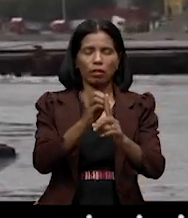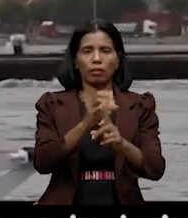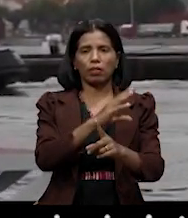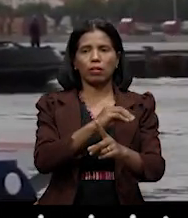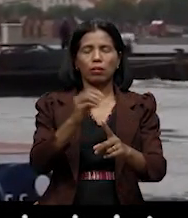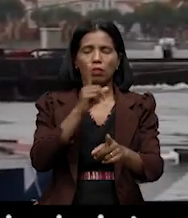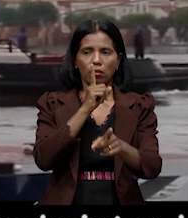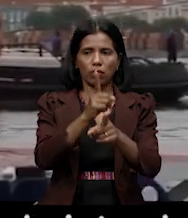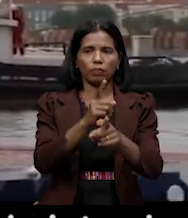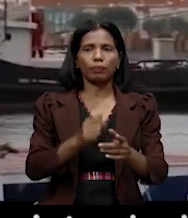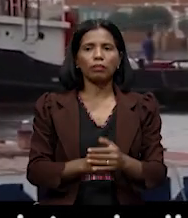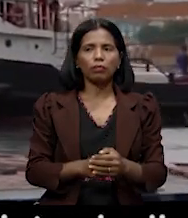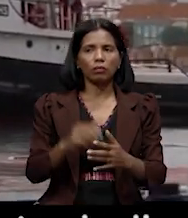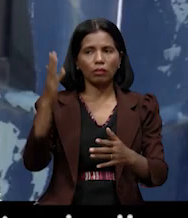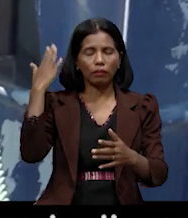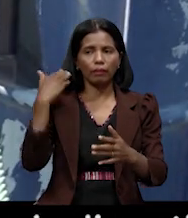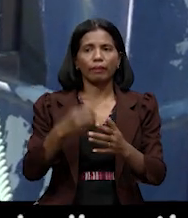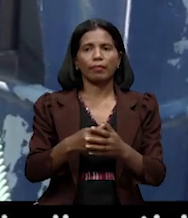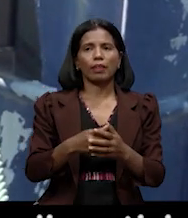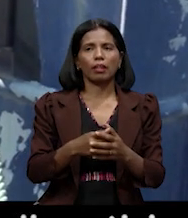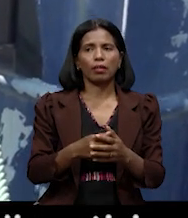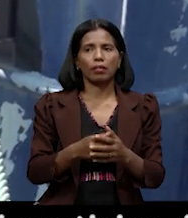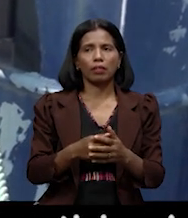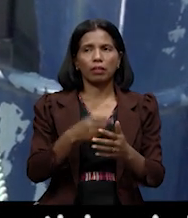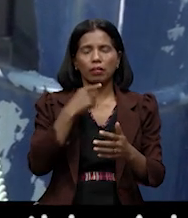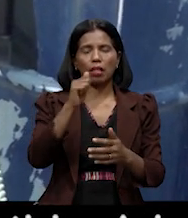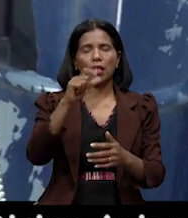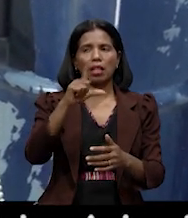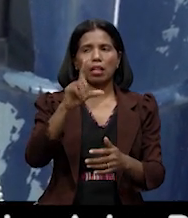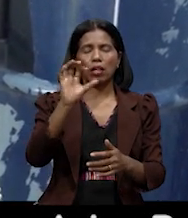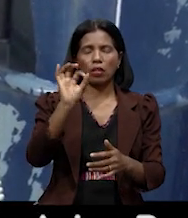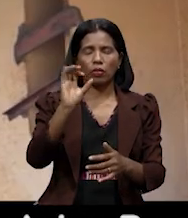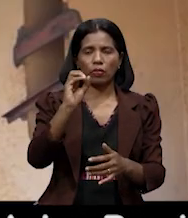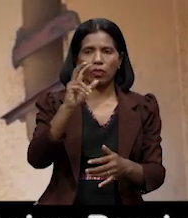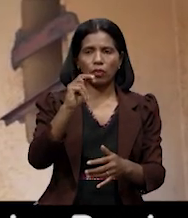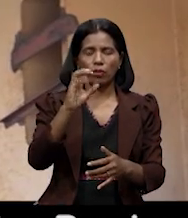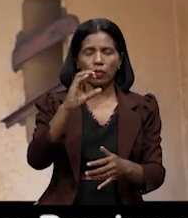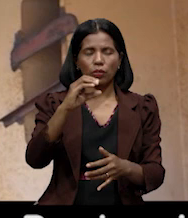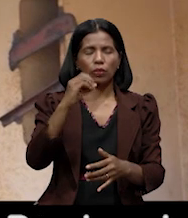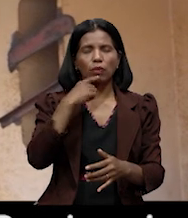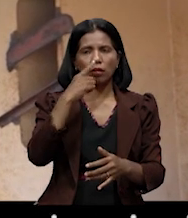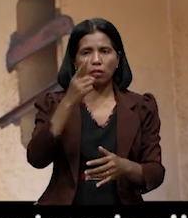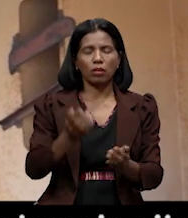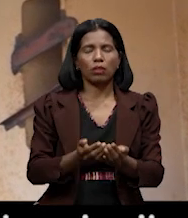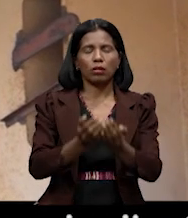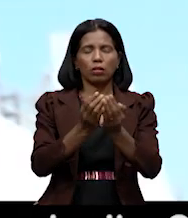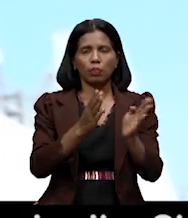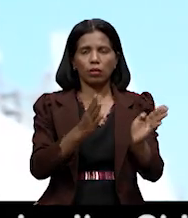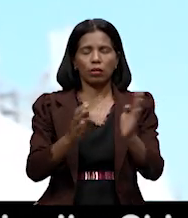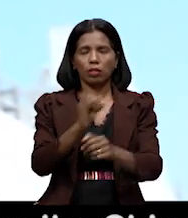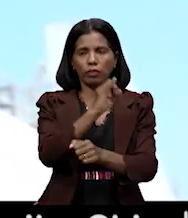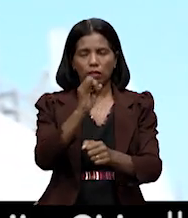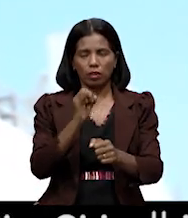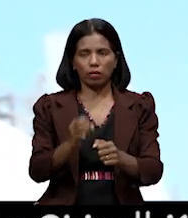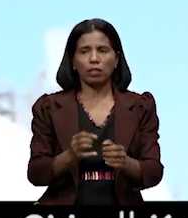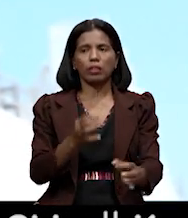legalidade. Antes, o Procurador-Geral da República, Alfonso Lopes, declara caso Baru Haxolok se ia processo investigação.